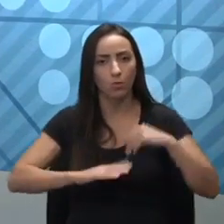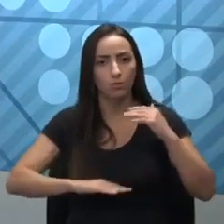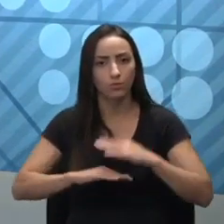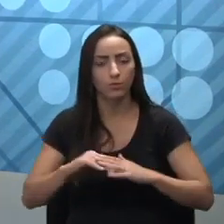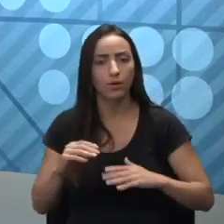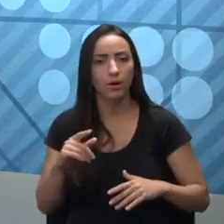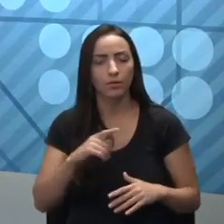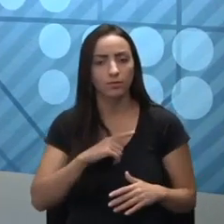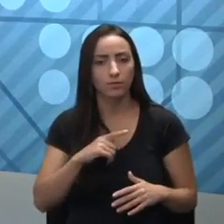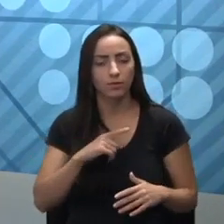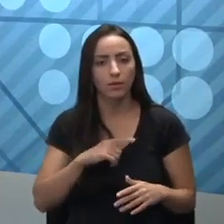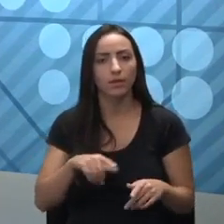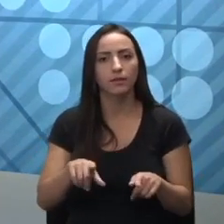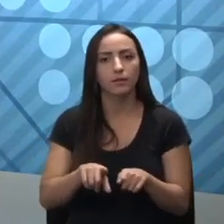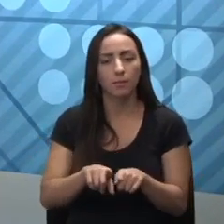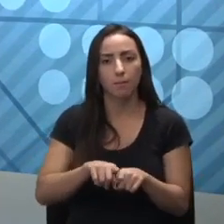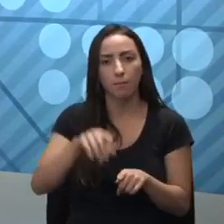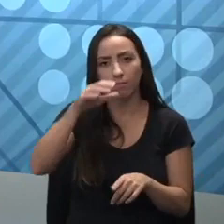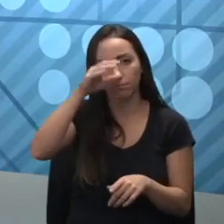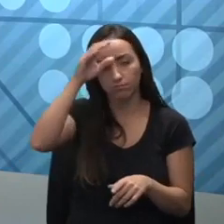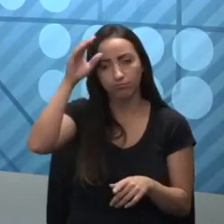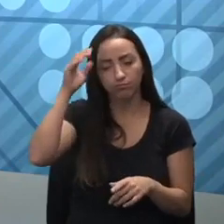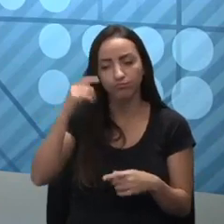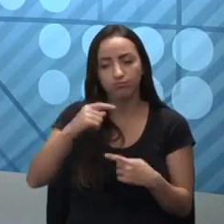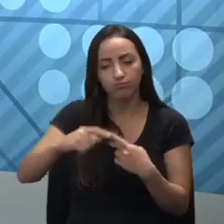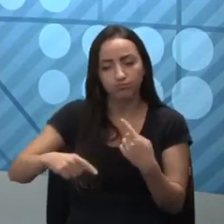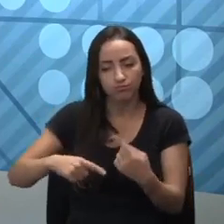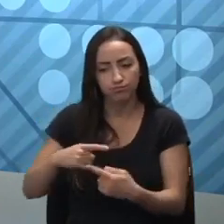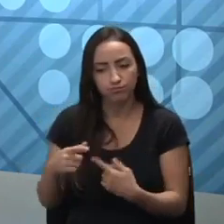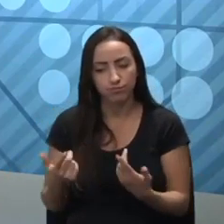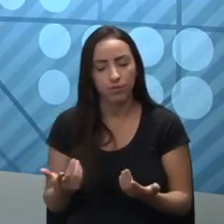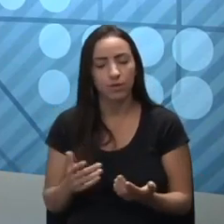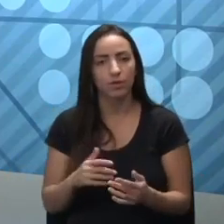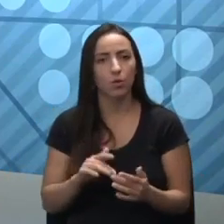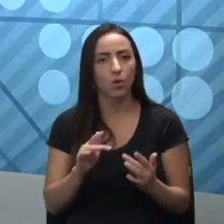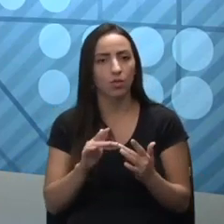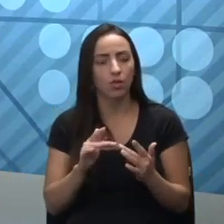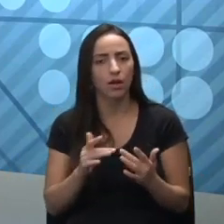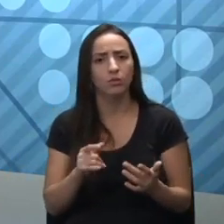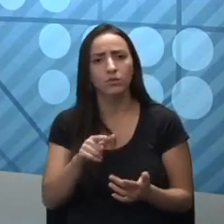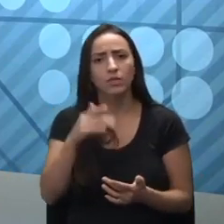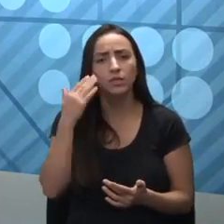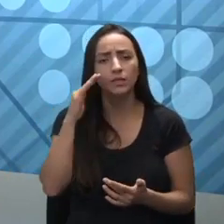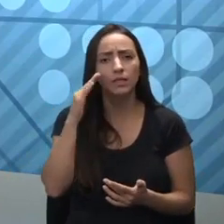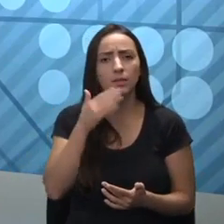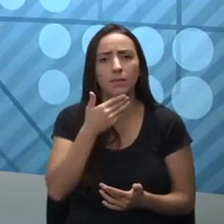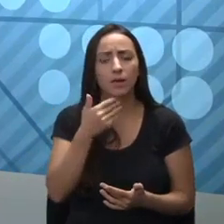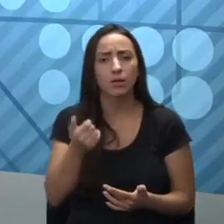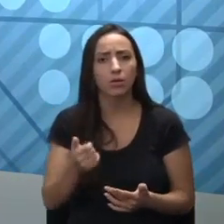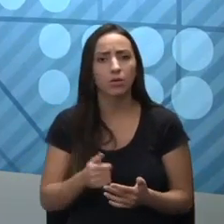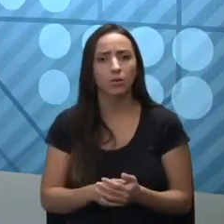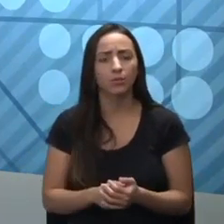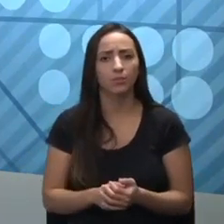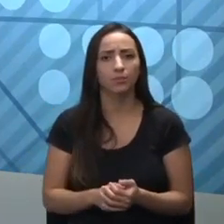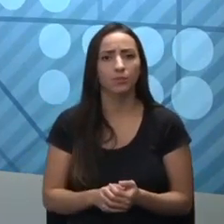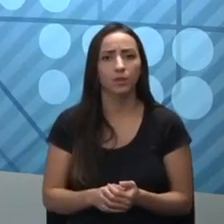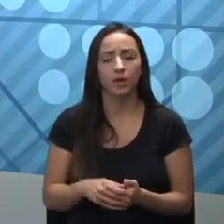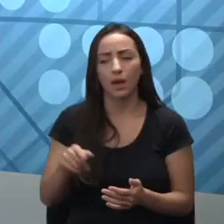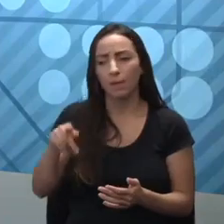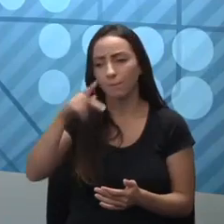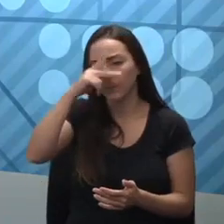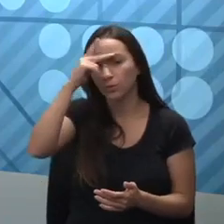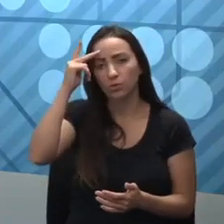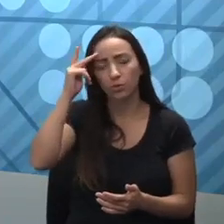deve ter com o seu cliente, né, para que você compreenda de fato esse sujeito